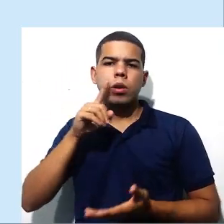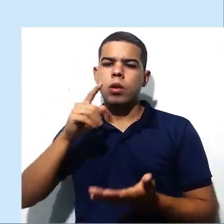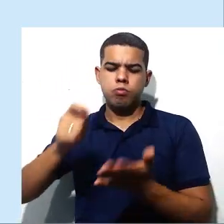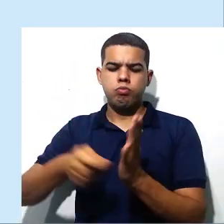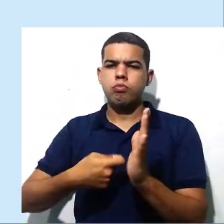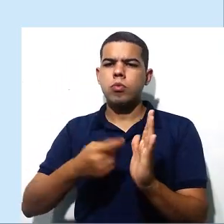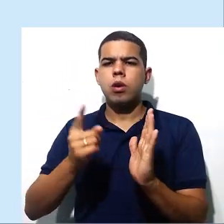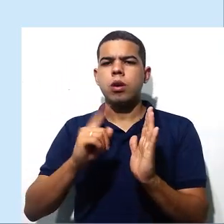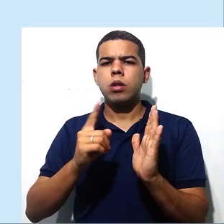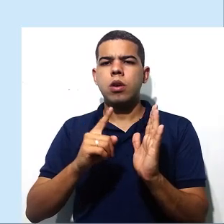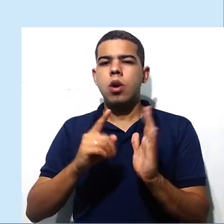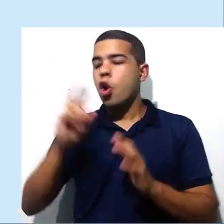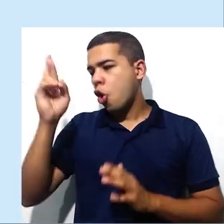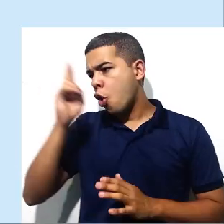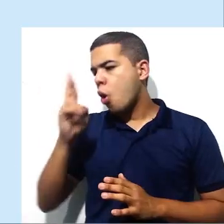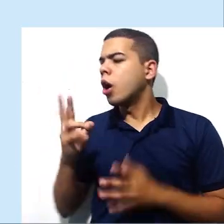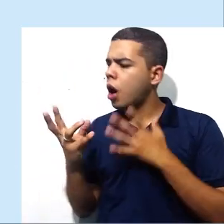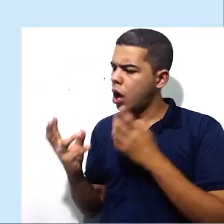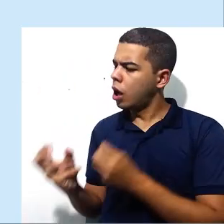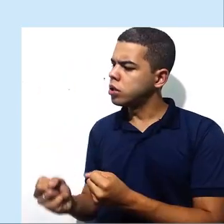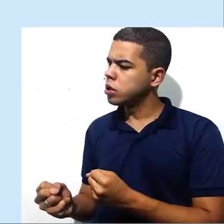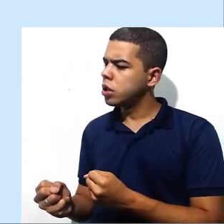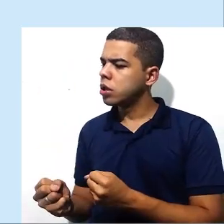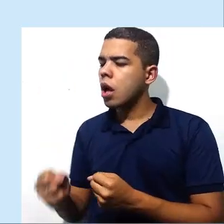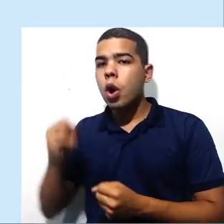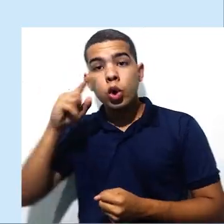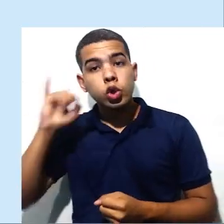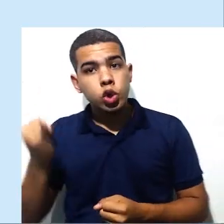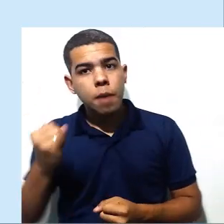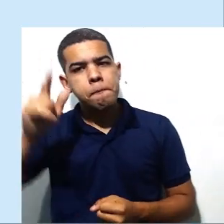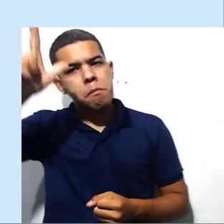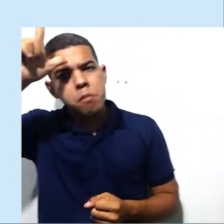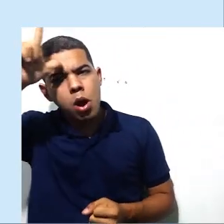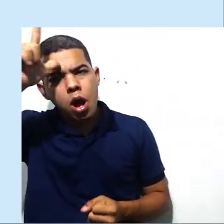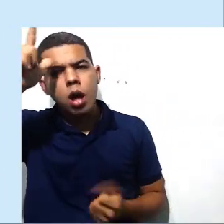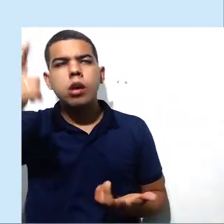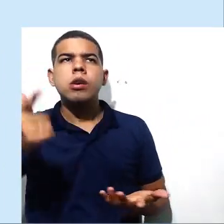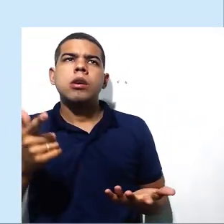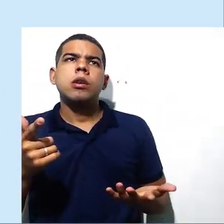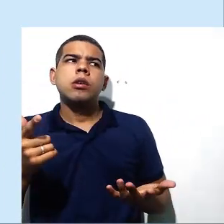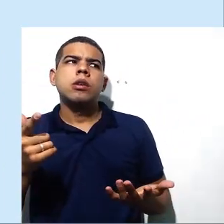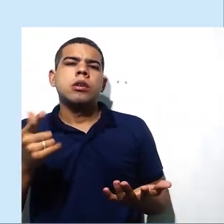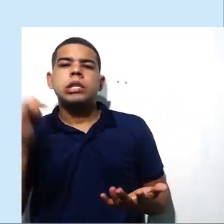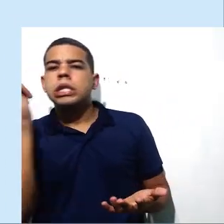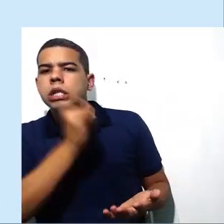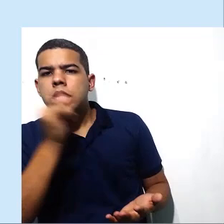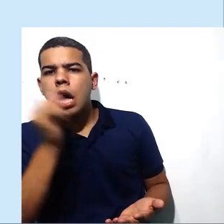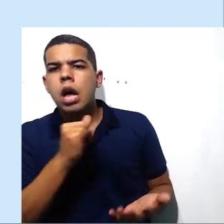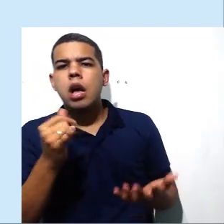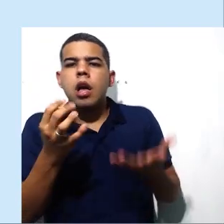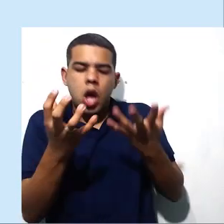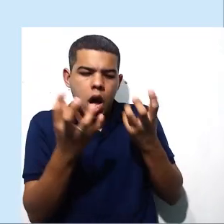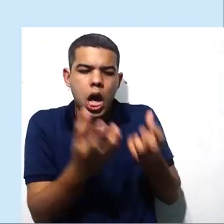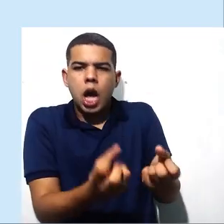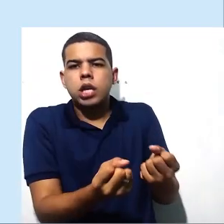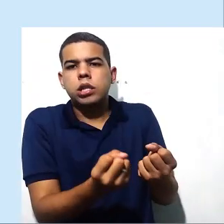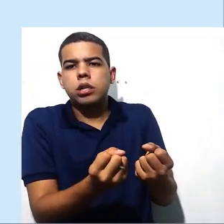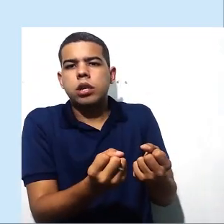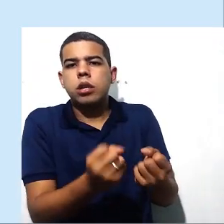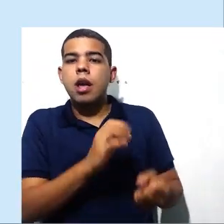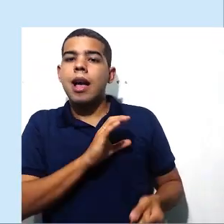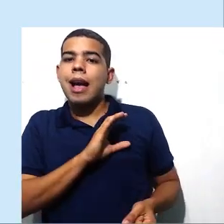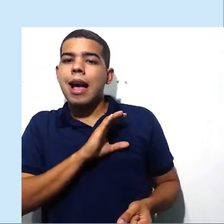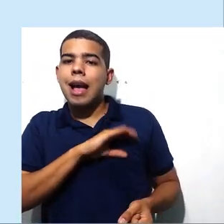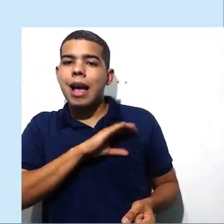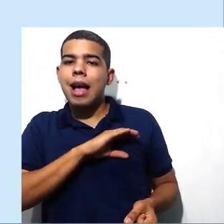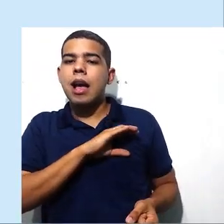ele validou, o Japão validou, a Alemanha validou, a Itália ela validou, o Canadá